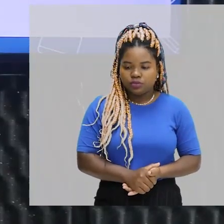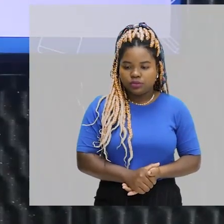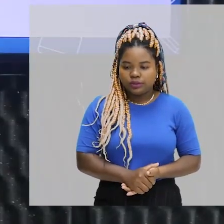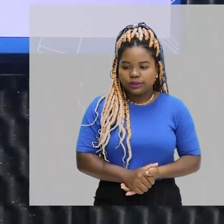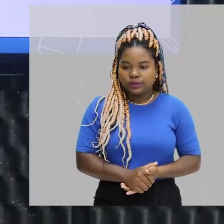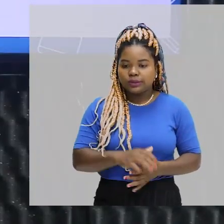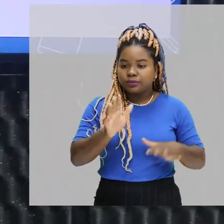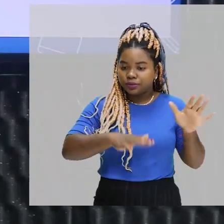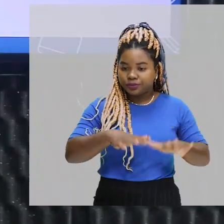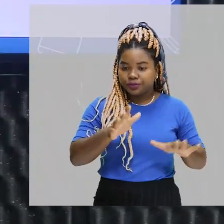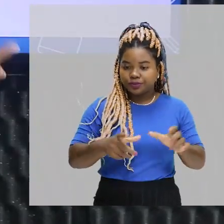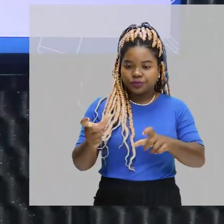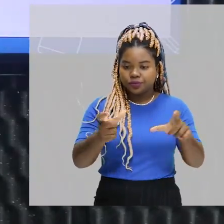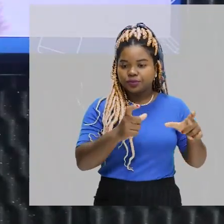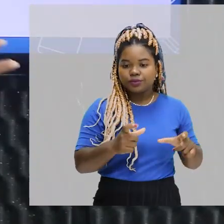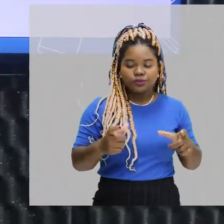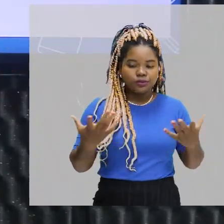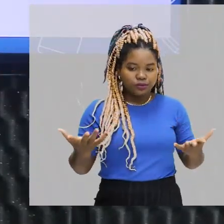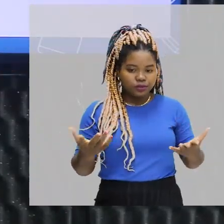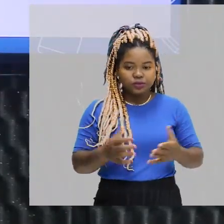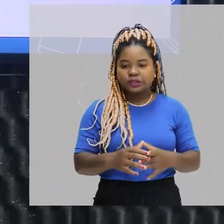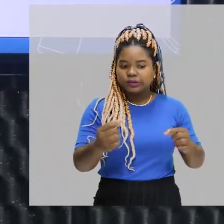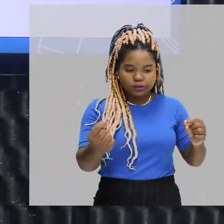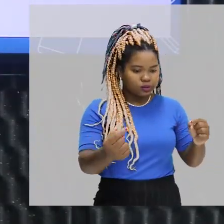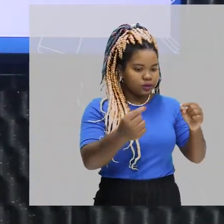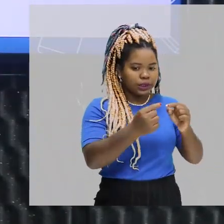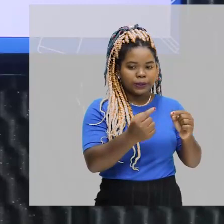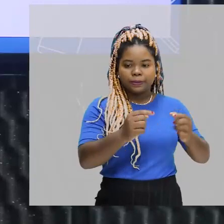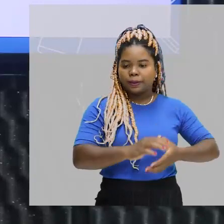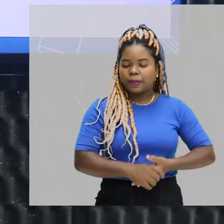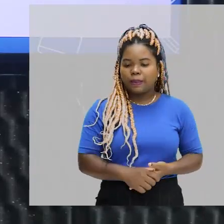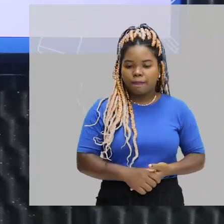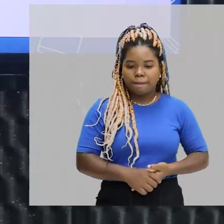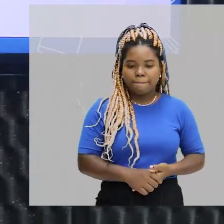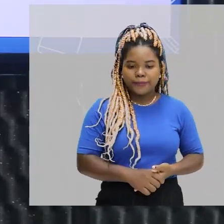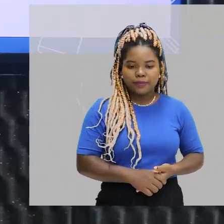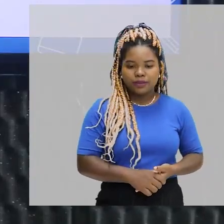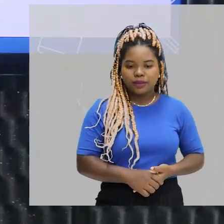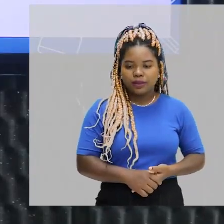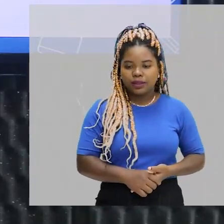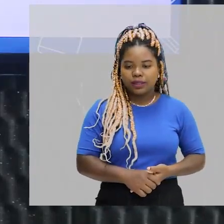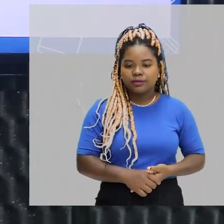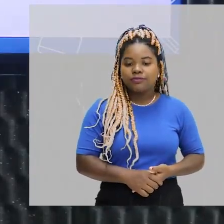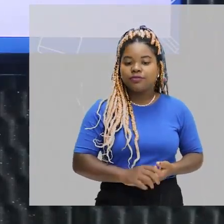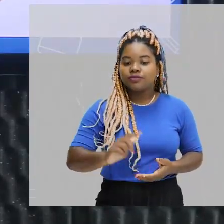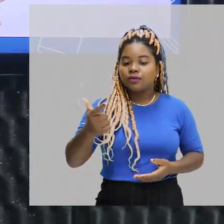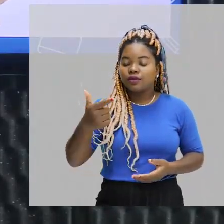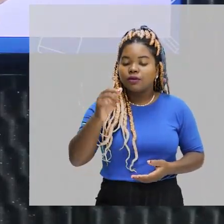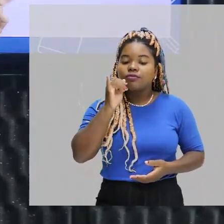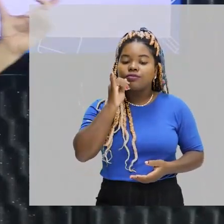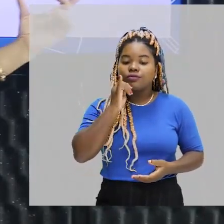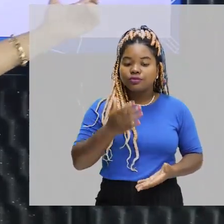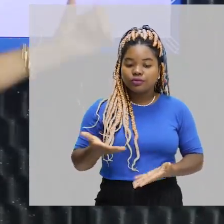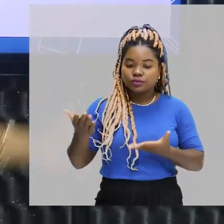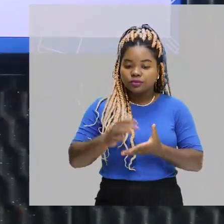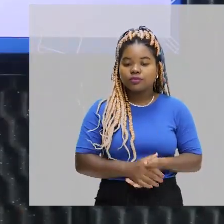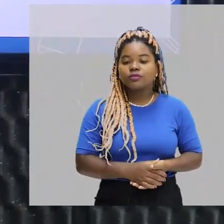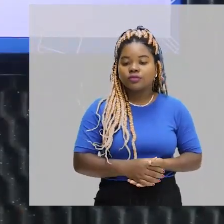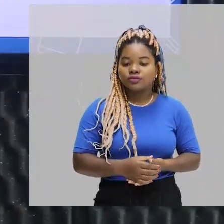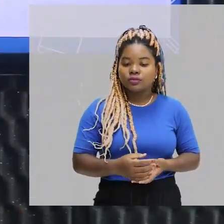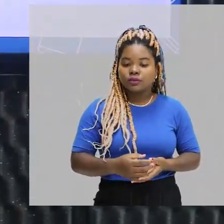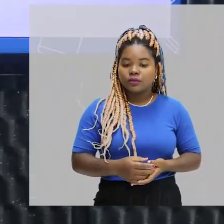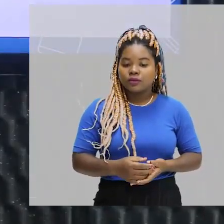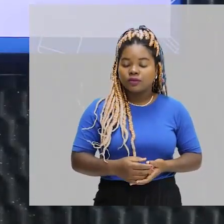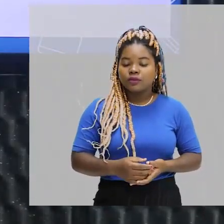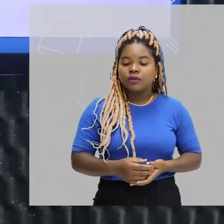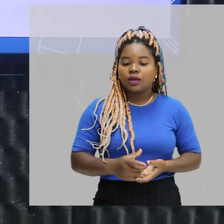como é que eu vou dizer, não está em conformidade, tá bom? Então, as nossas 2 amigas italianas visitarão em